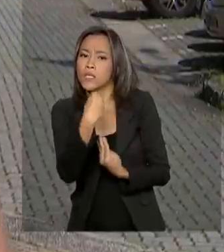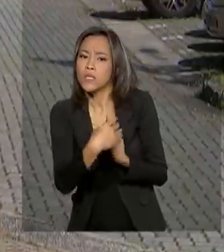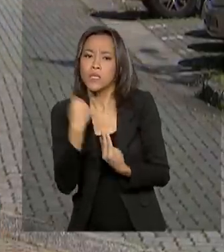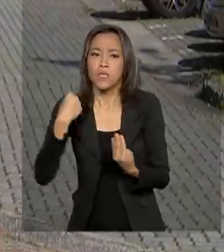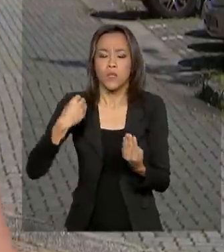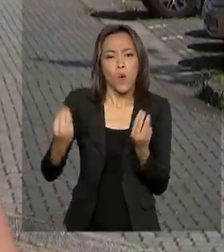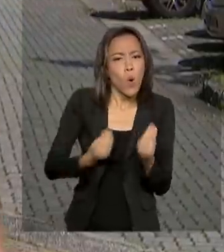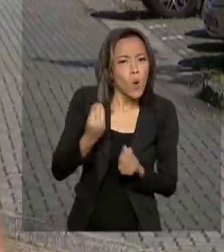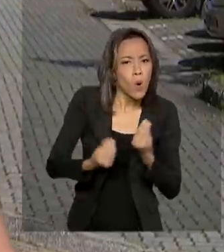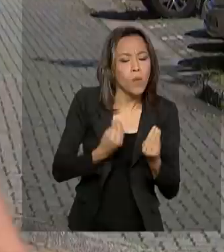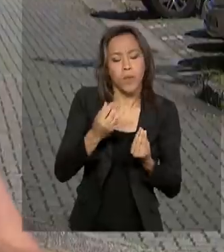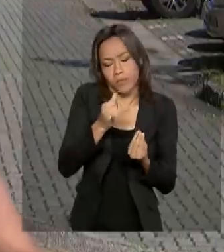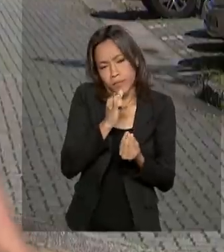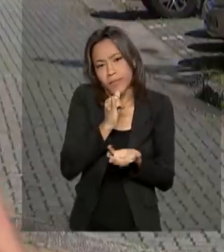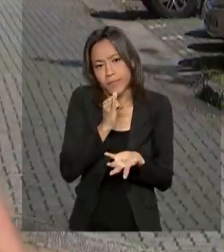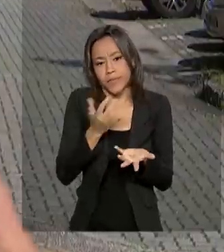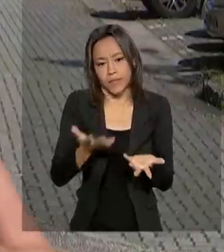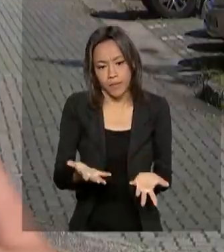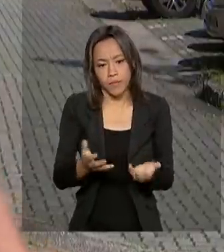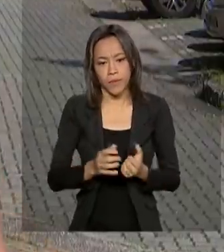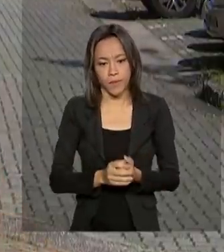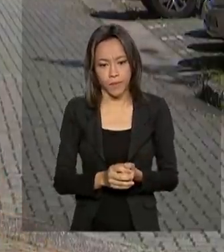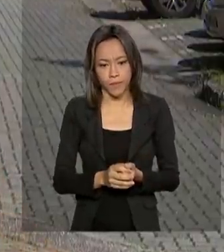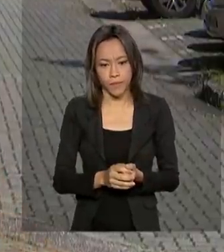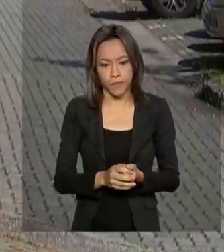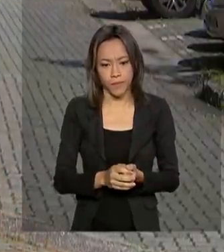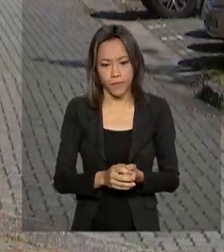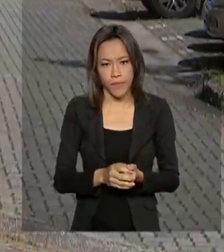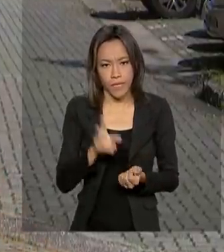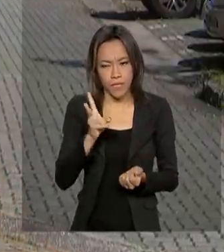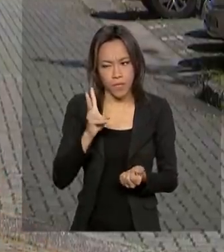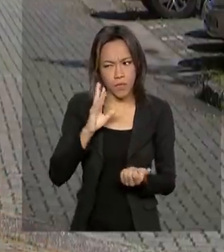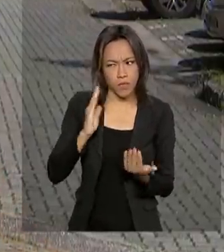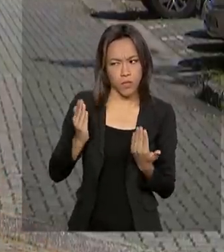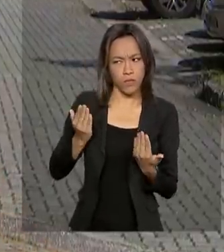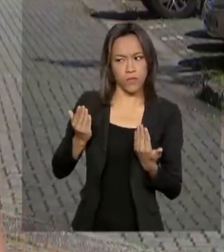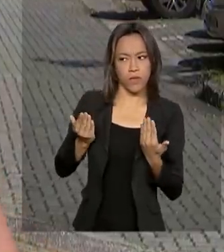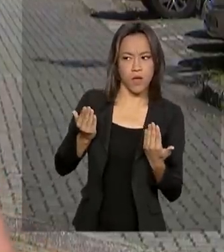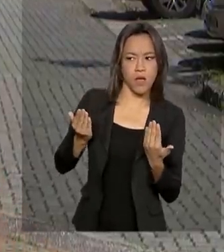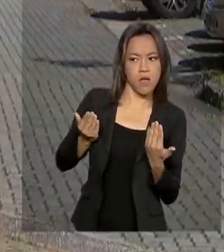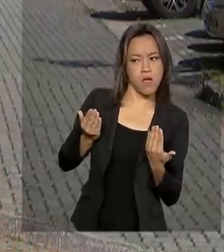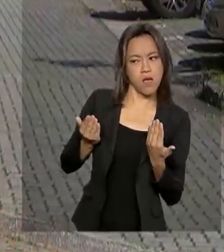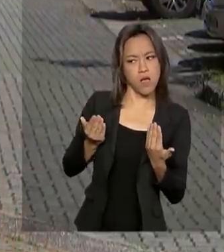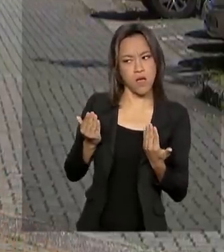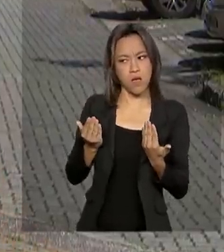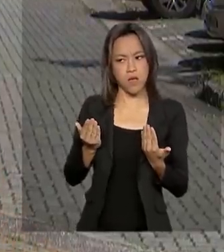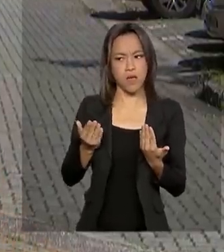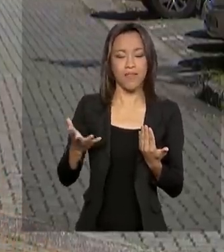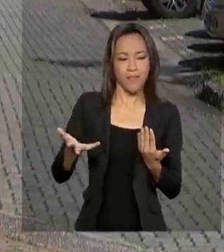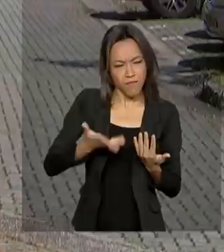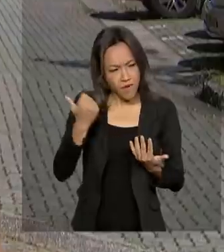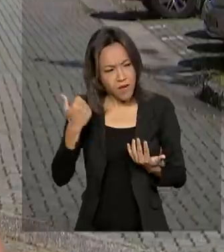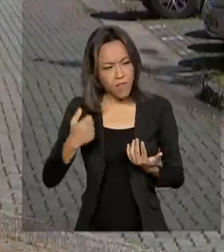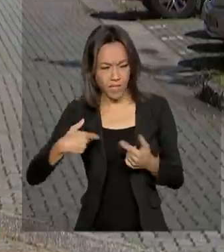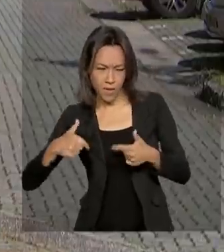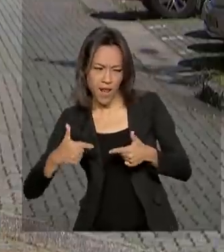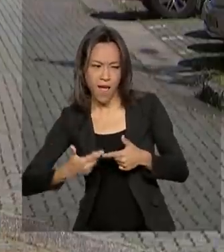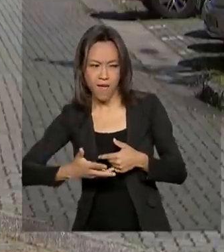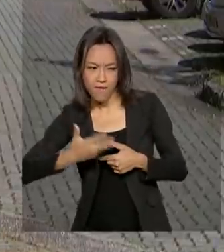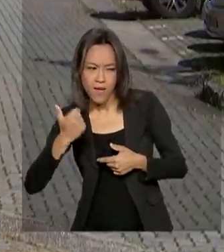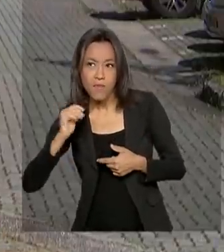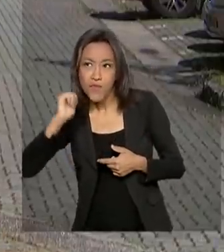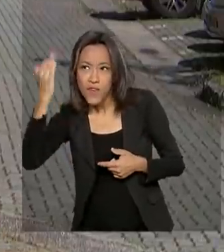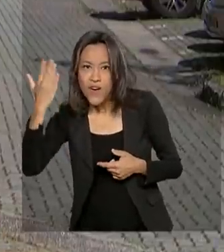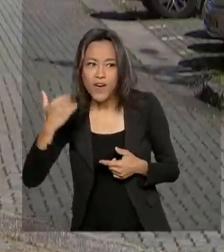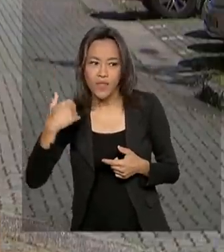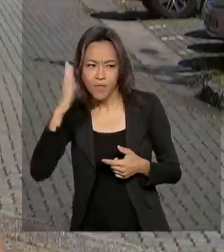como por exemplo é sempre desconfiada aquelas ofertas de trabalho é no exterior